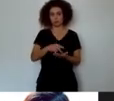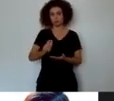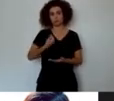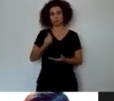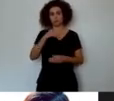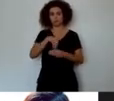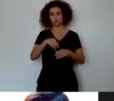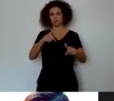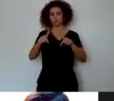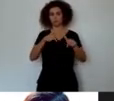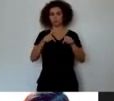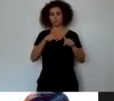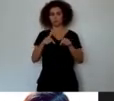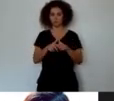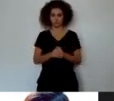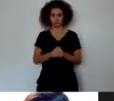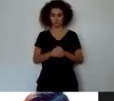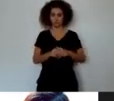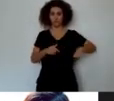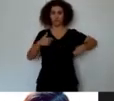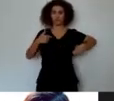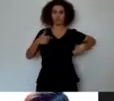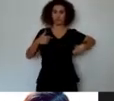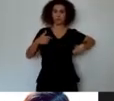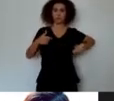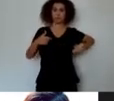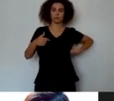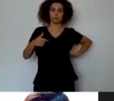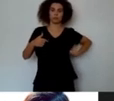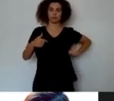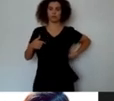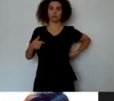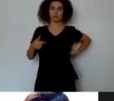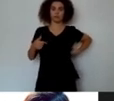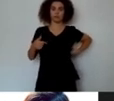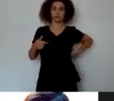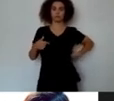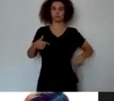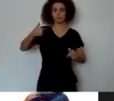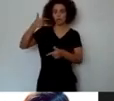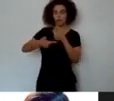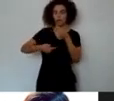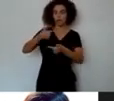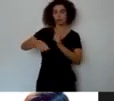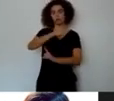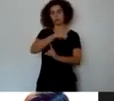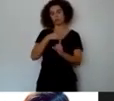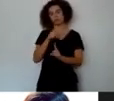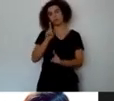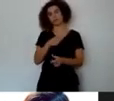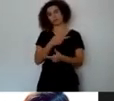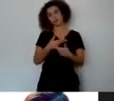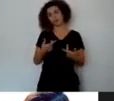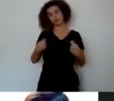trabalho, nas nossas lutas sociais. É um ponto que ainda carece de muito, muito